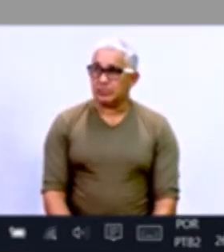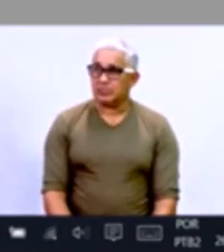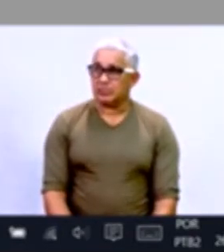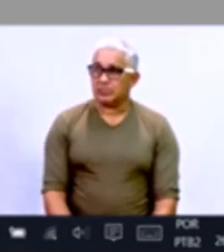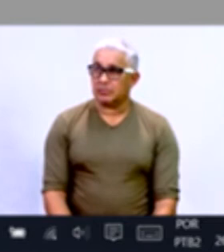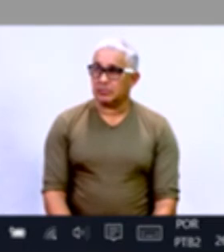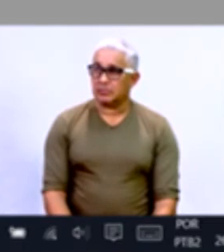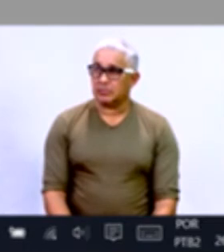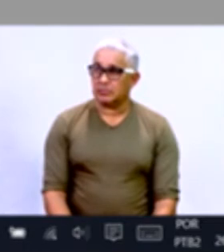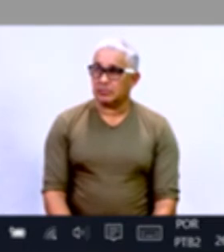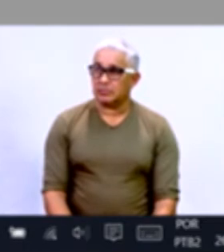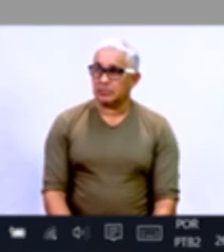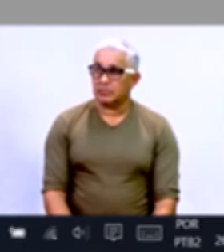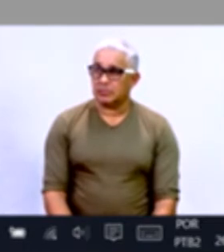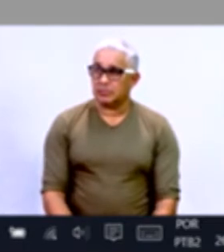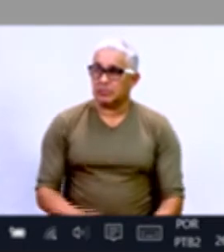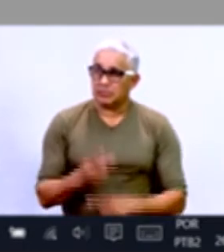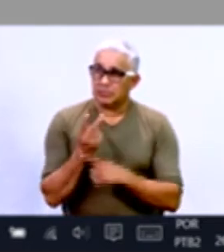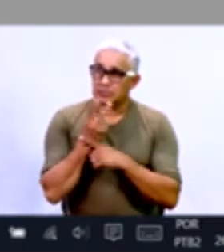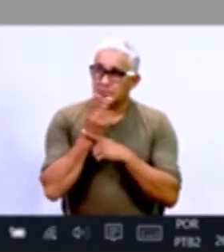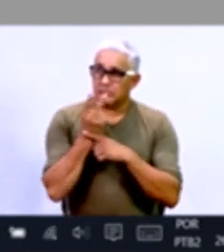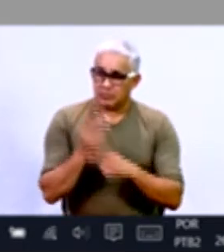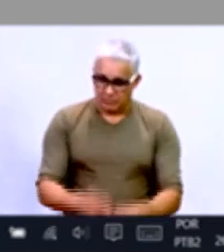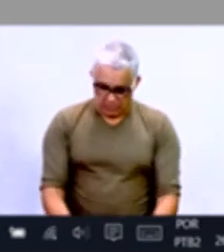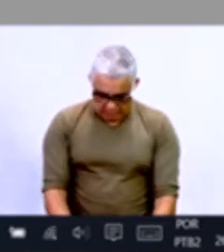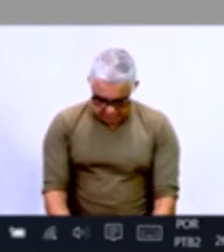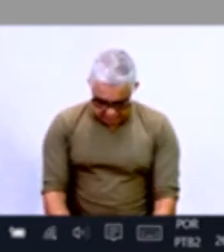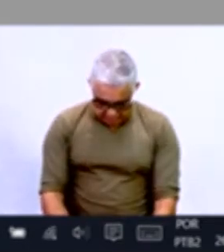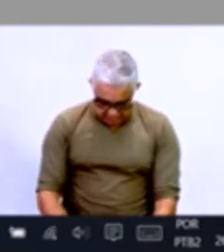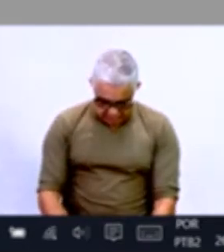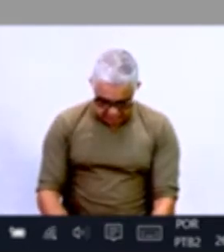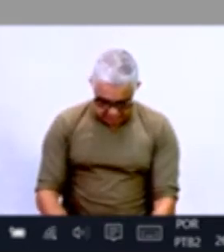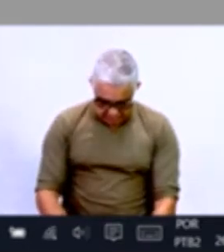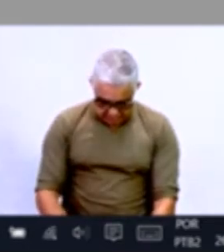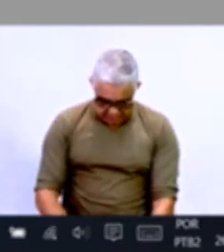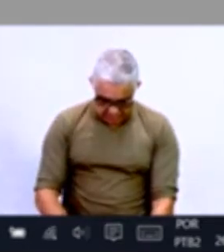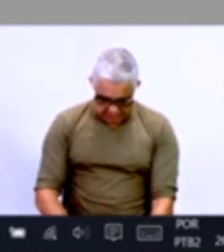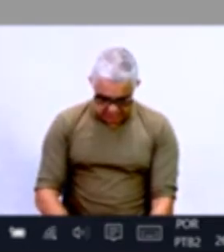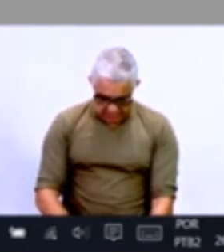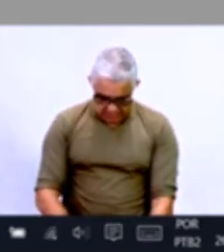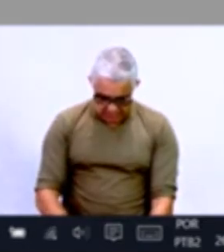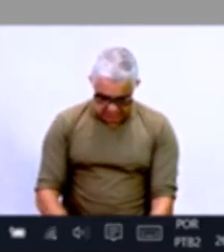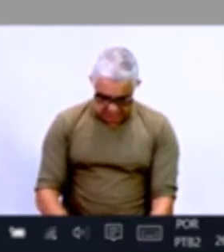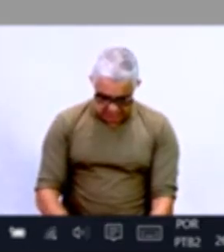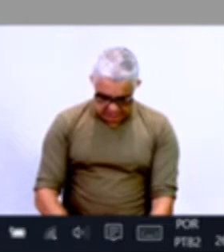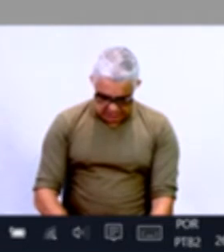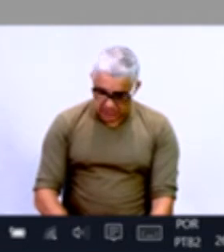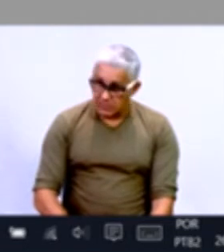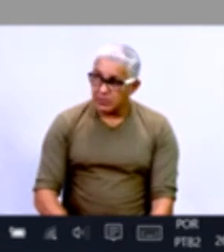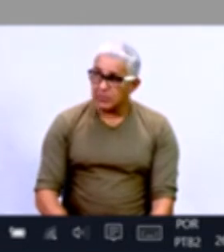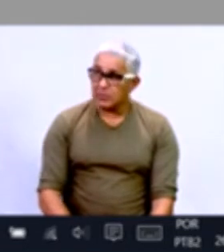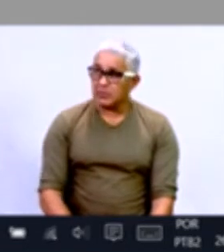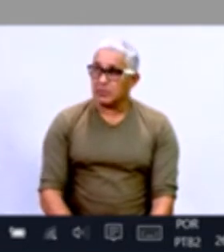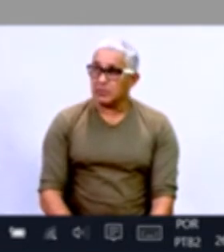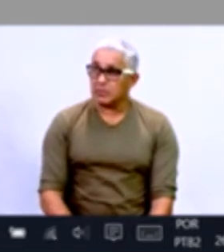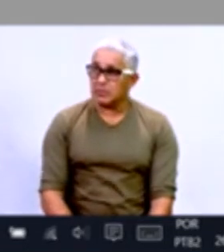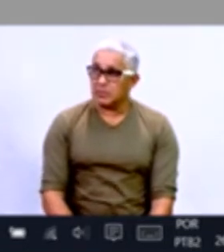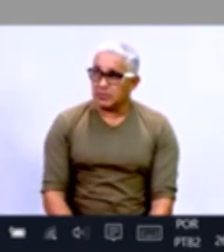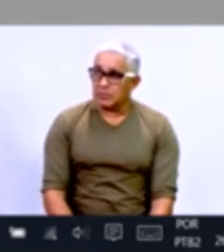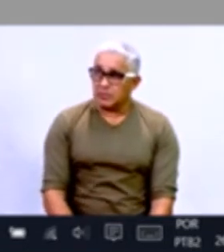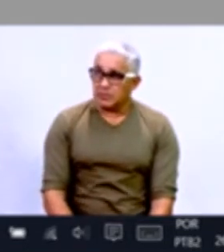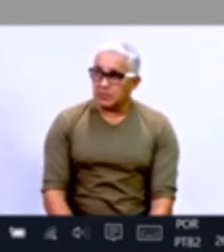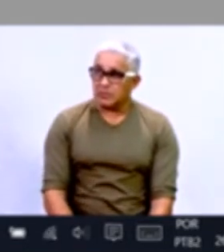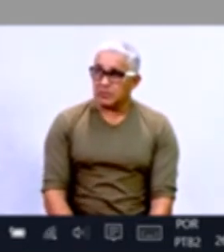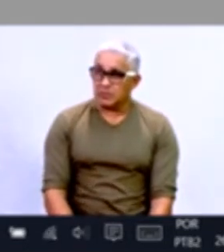Dá um procurar. Tá aqui.